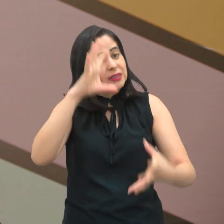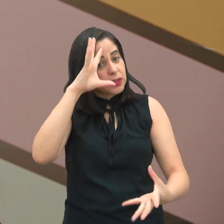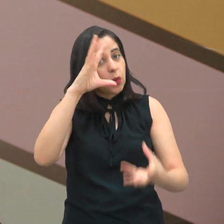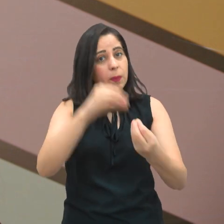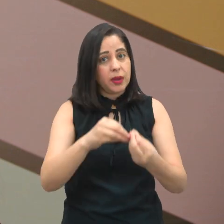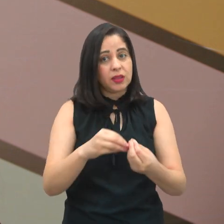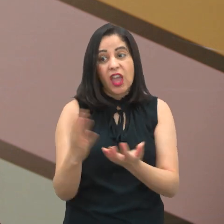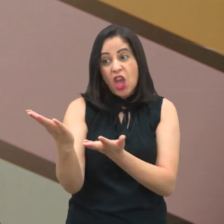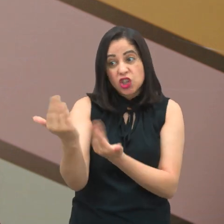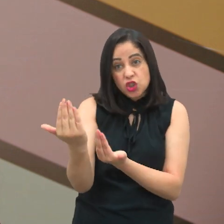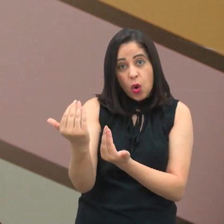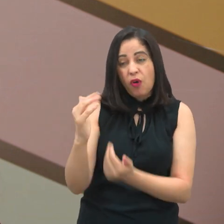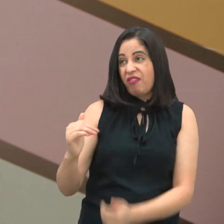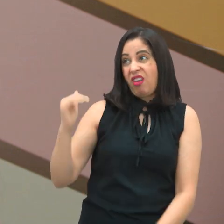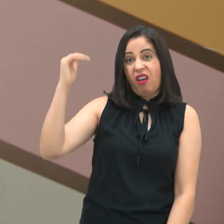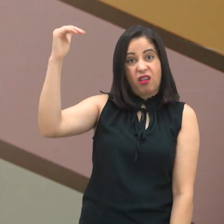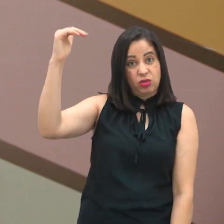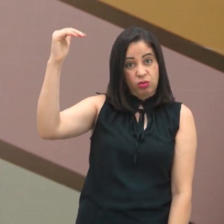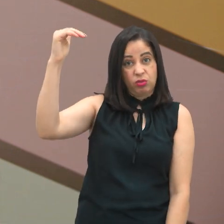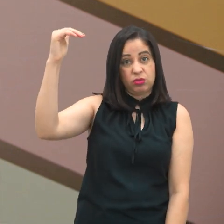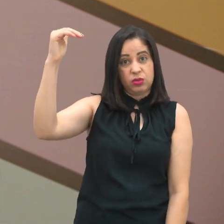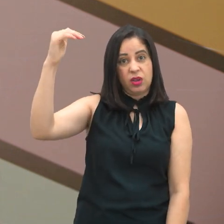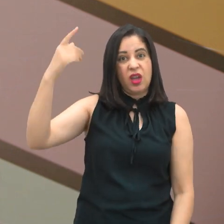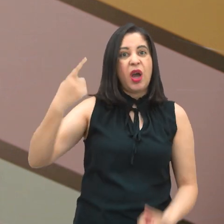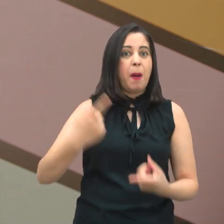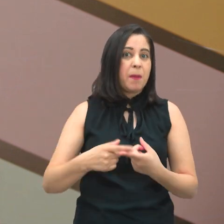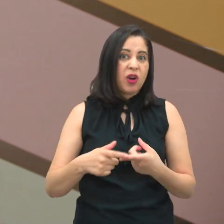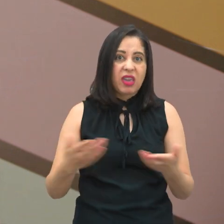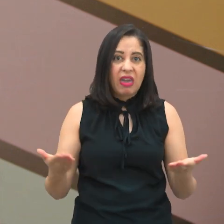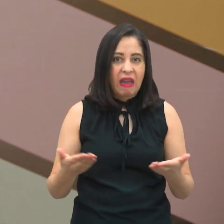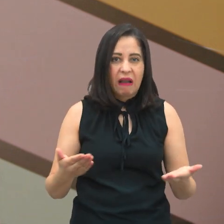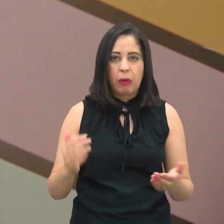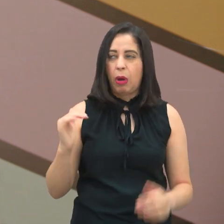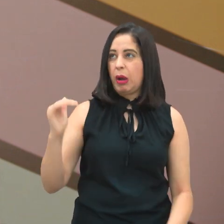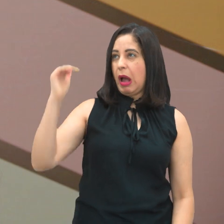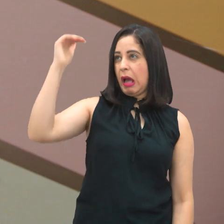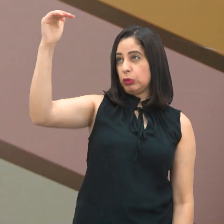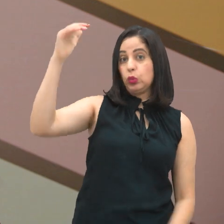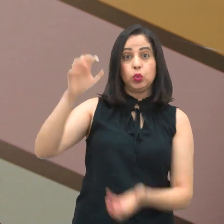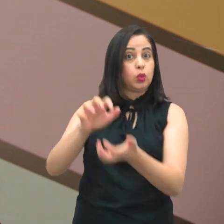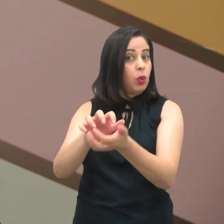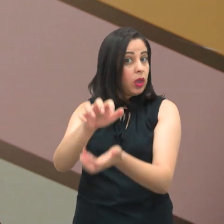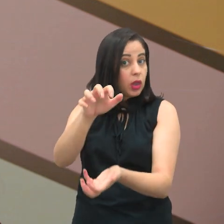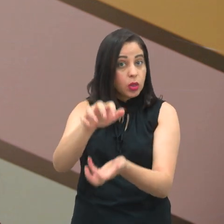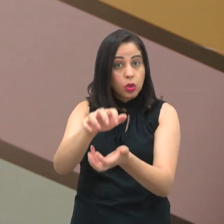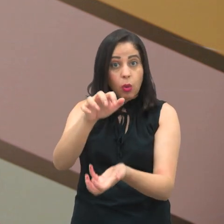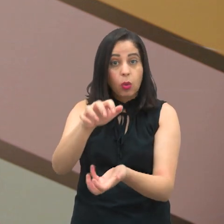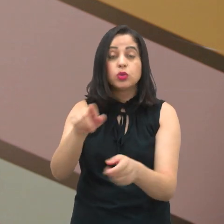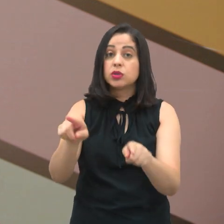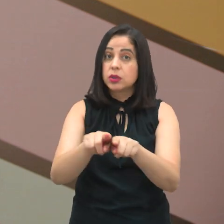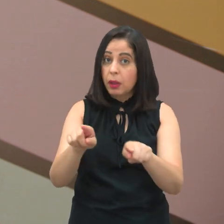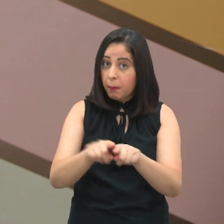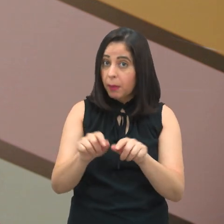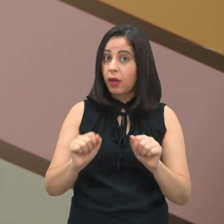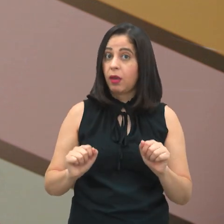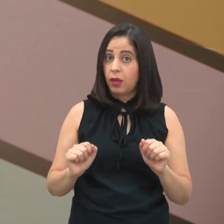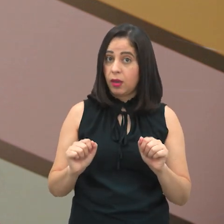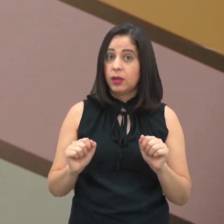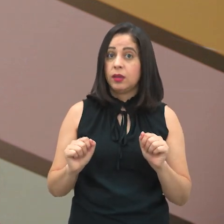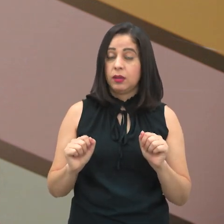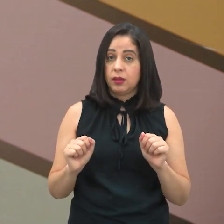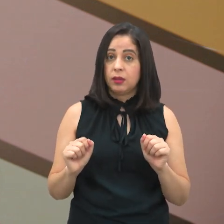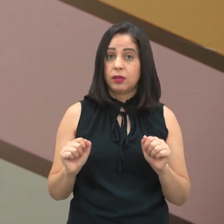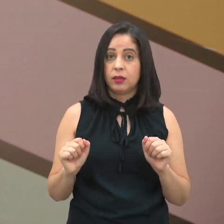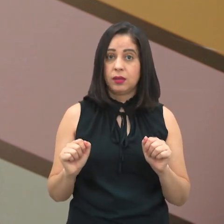os jovens, os adultos, porque hoje cada vez mais as pessoas se expõem mais, os idosos. A gente aumentou